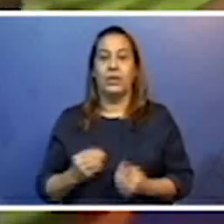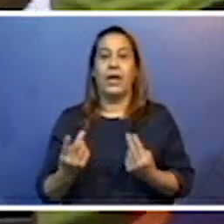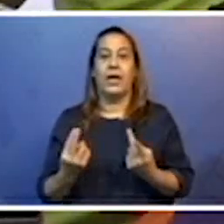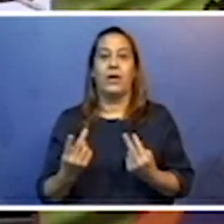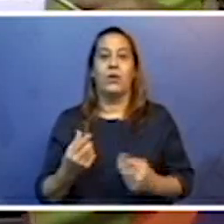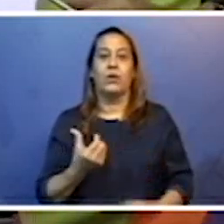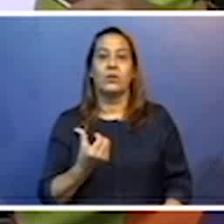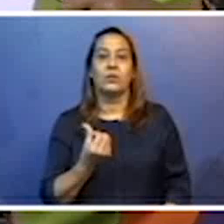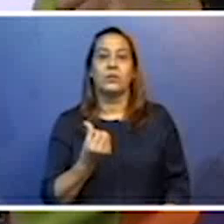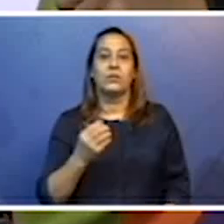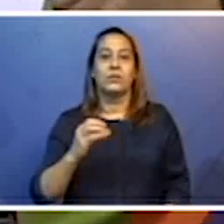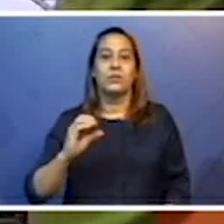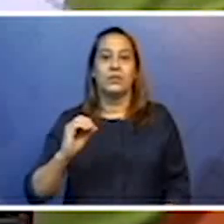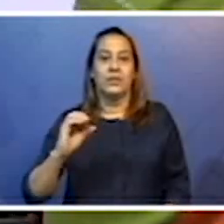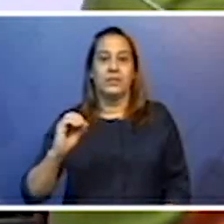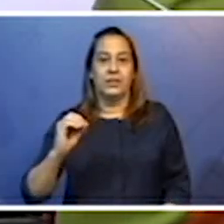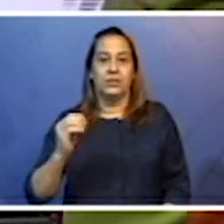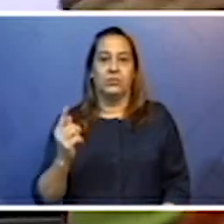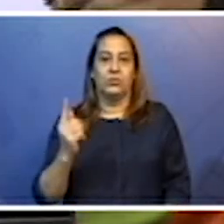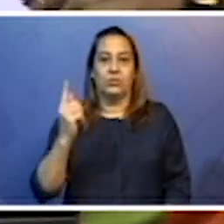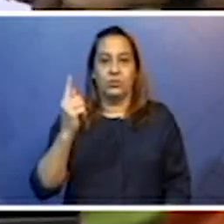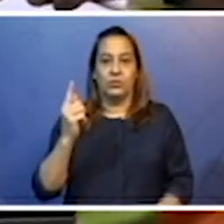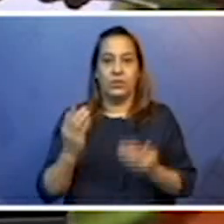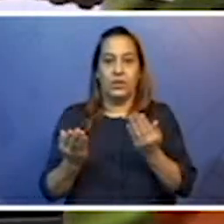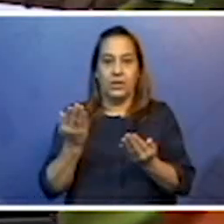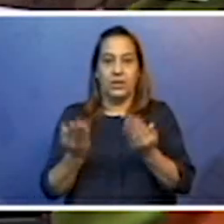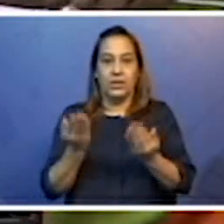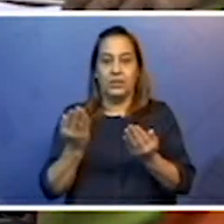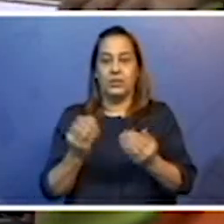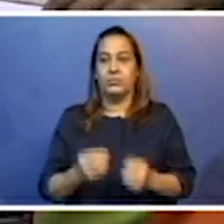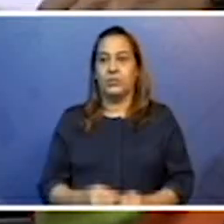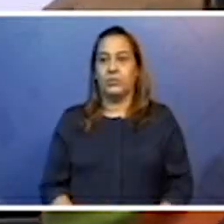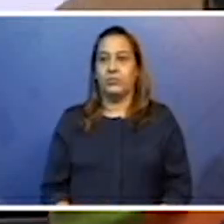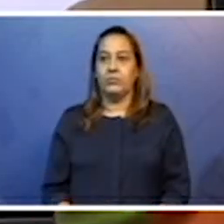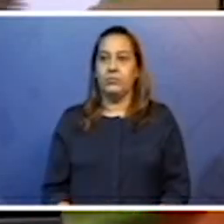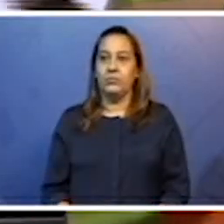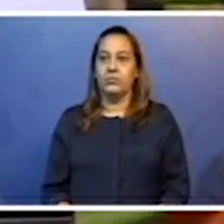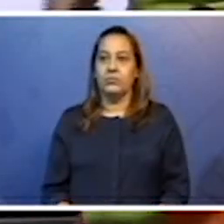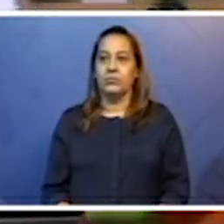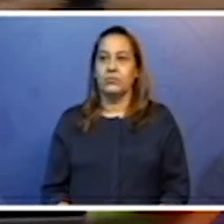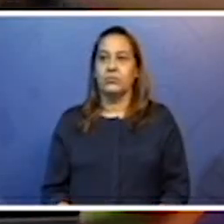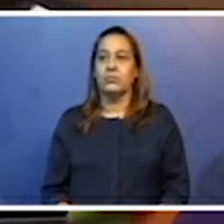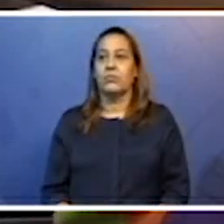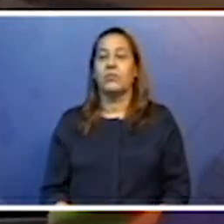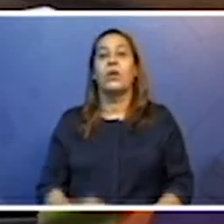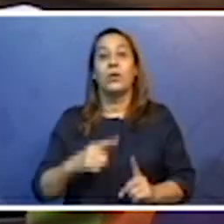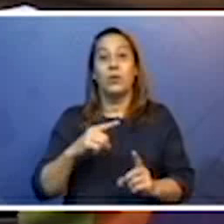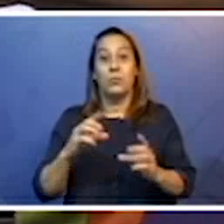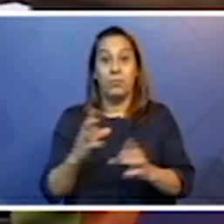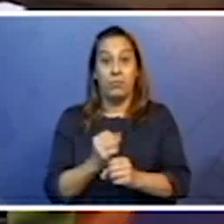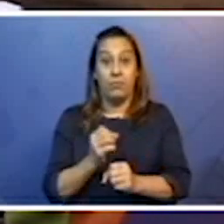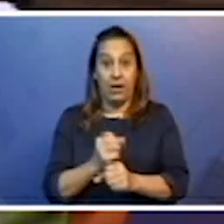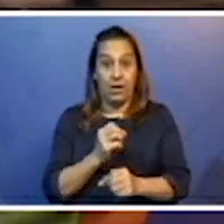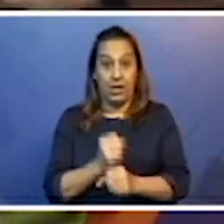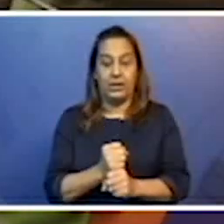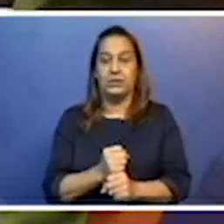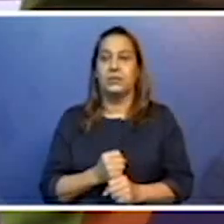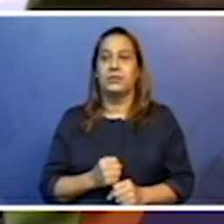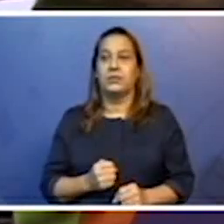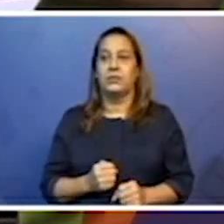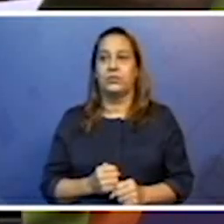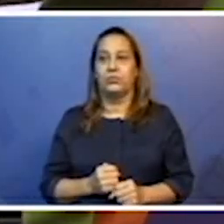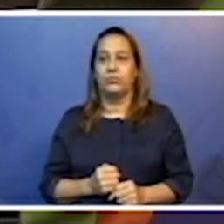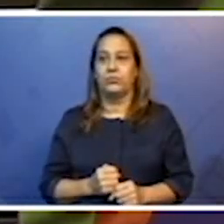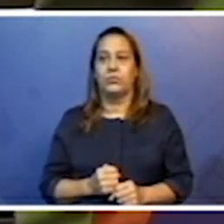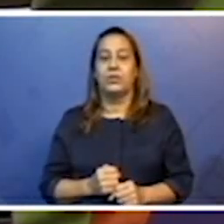600, né? Chegou no 1.000? Ainda não. Vamos dar mais um pulo? Mais um pacote? Ó, mais um pulo.